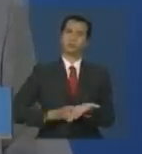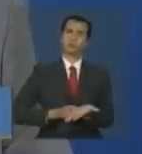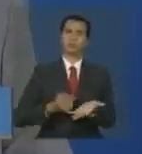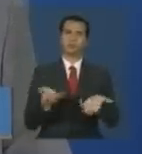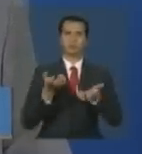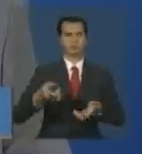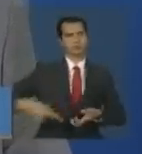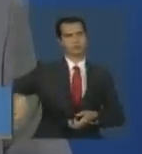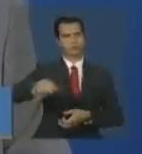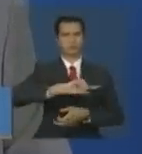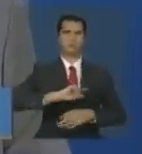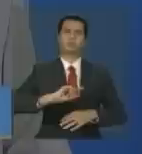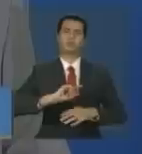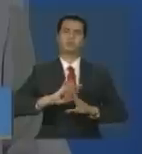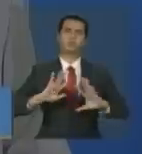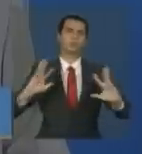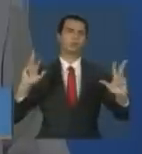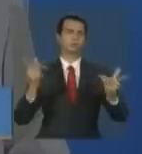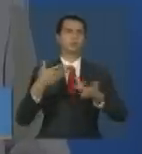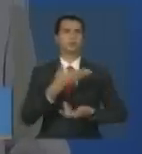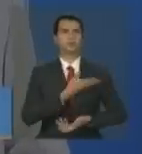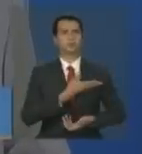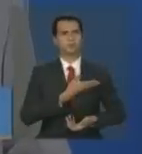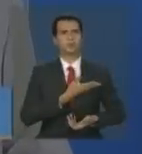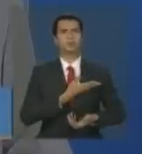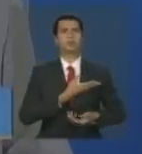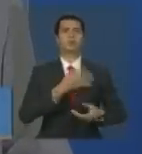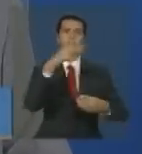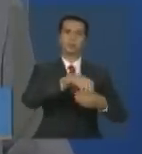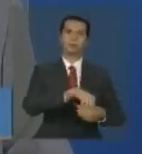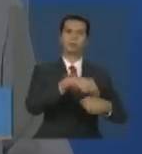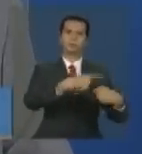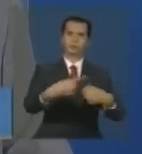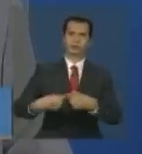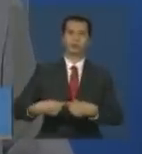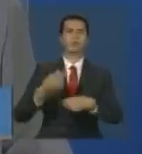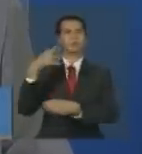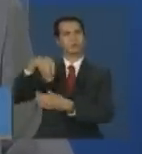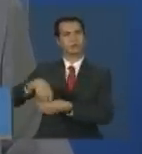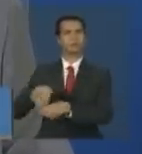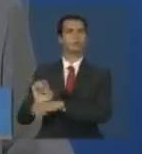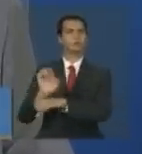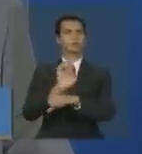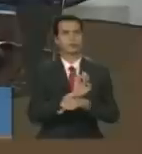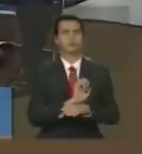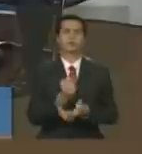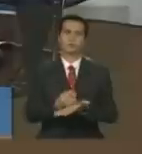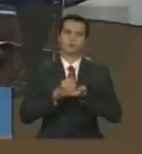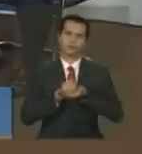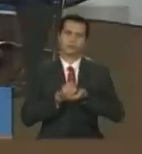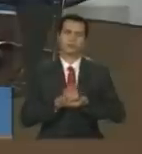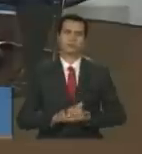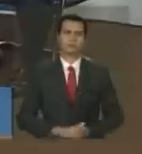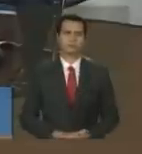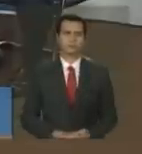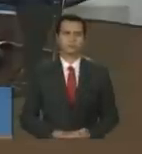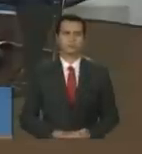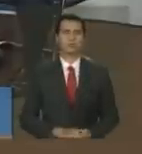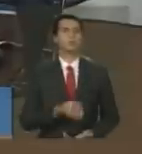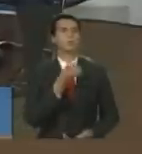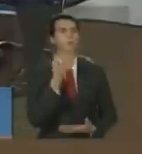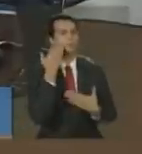a colaboração de todos os nossos colegas nos estados, nos municípios, nos conselhos. Ok, Luiz, obrigada. Bom